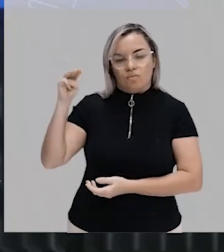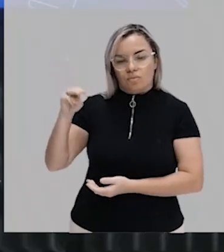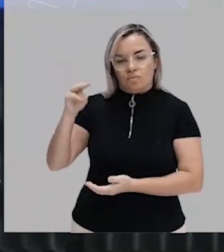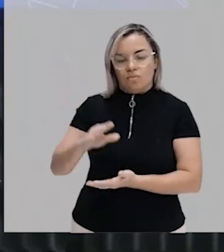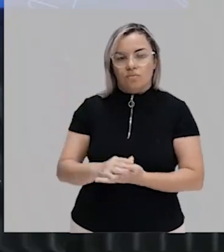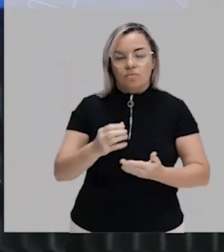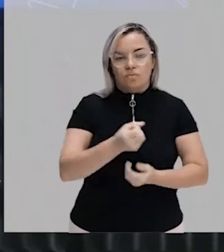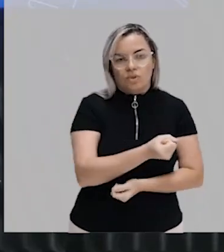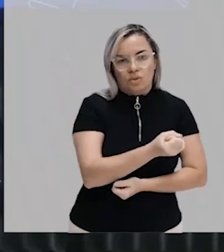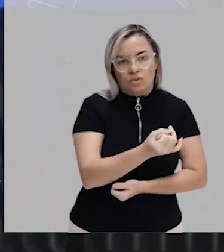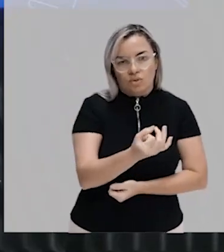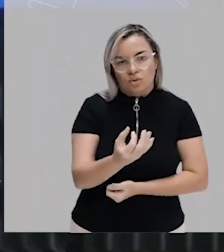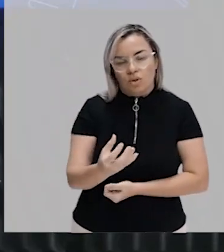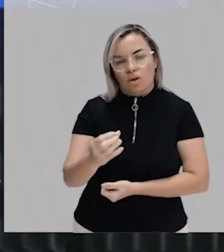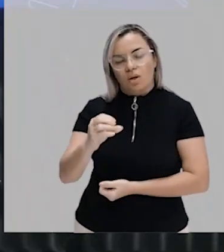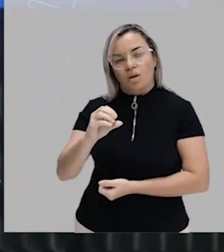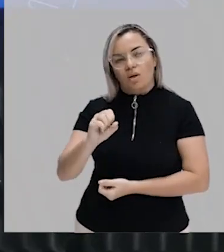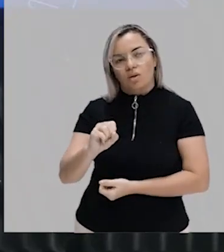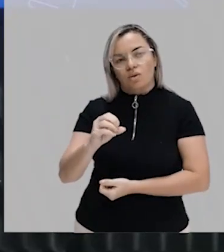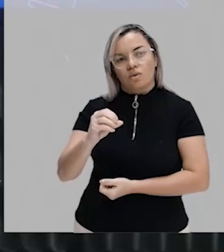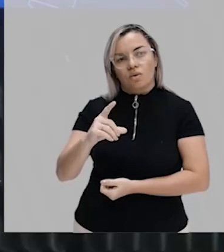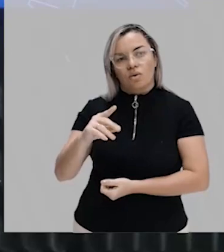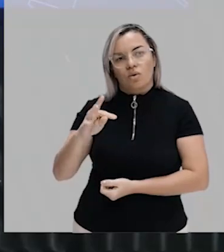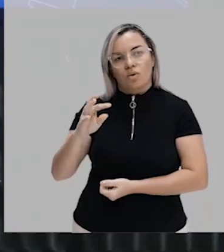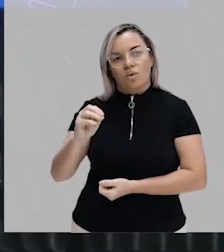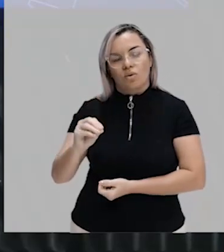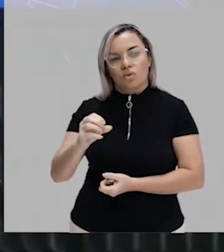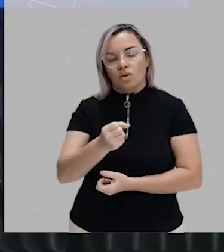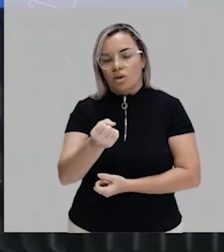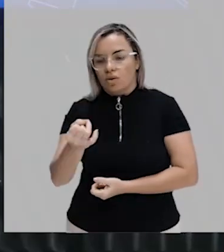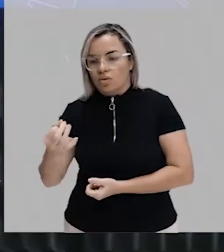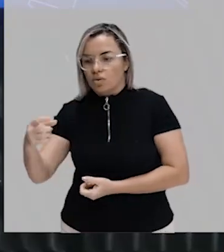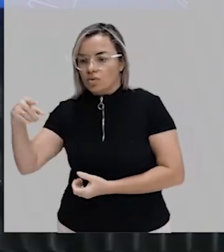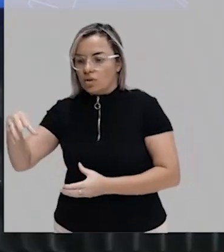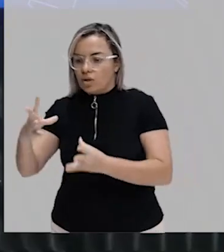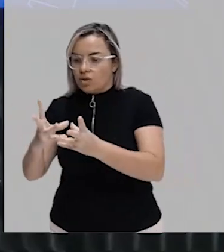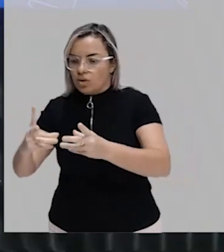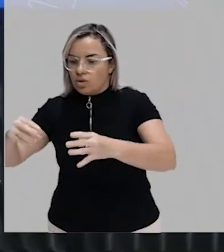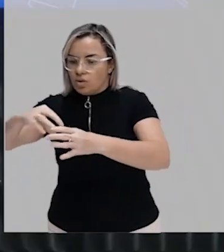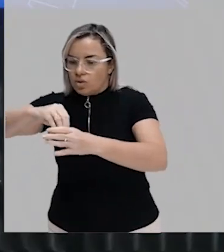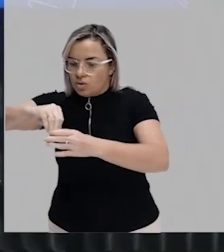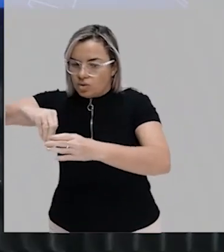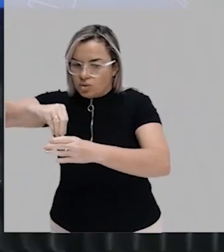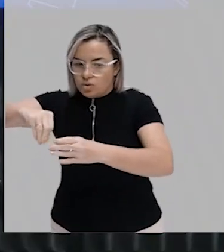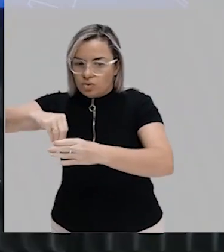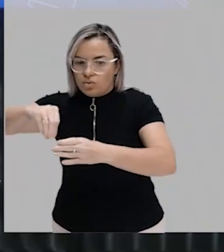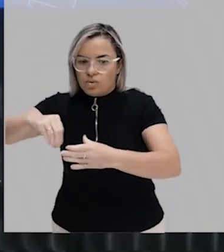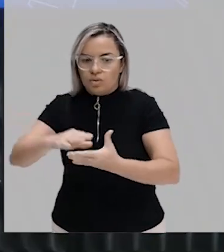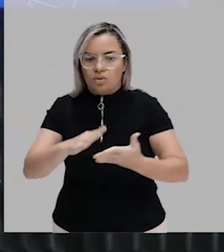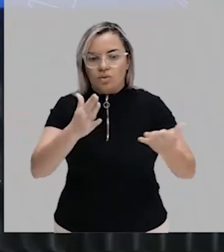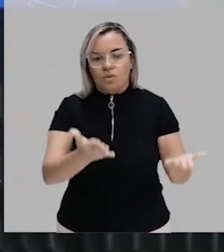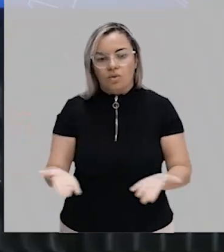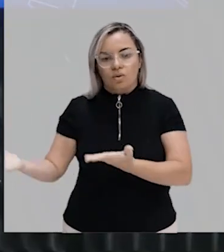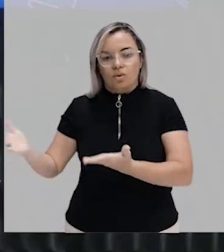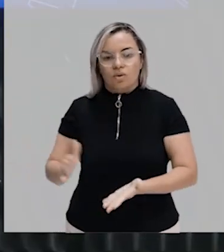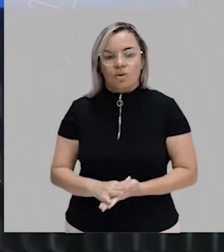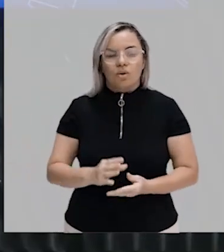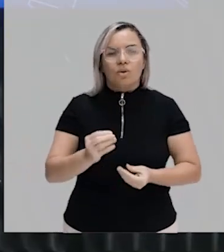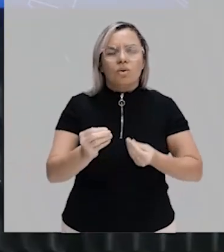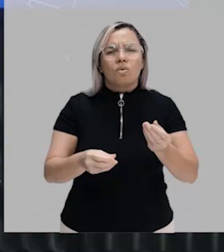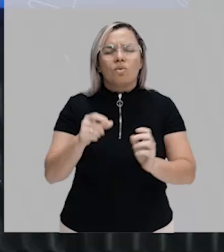a quantidade de soluto e a quantidade de solvente. Então, mais uma vez, o que é uma